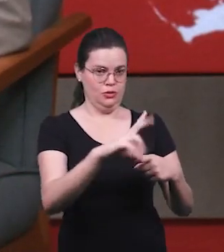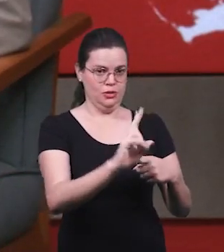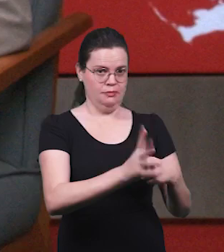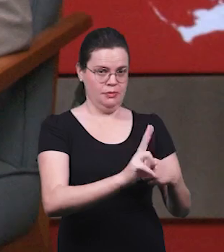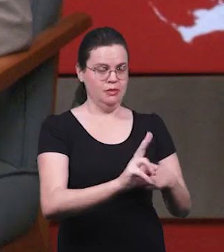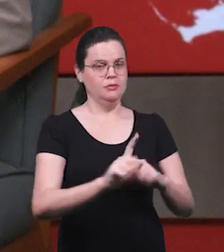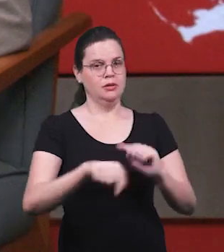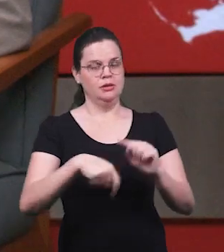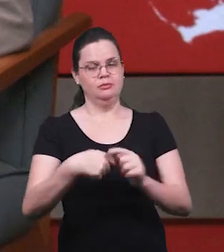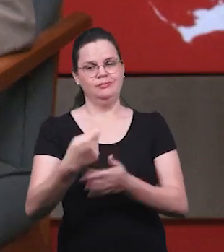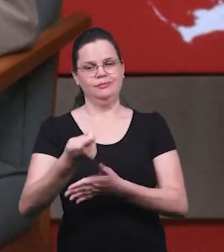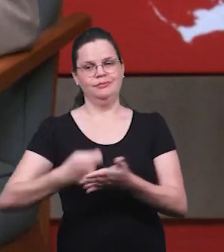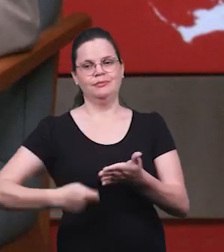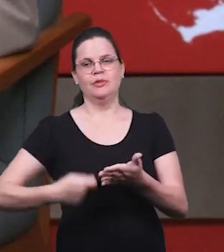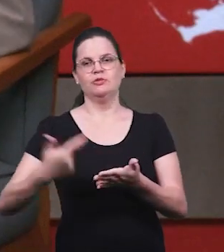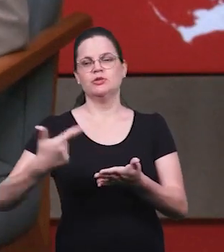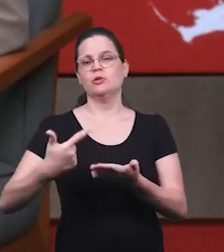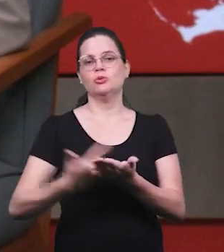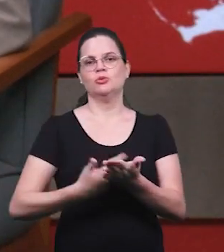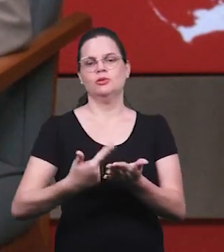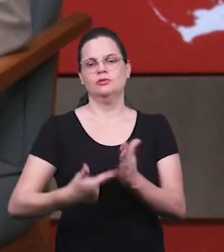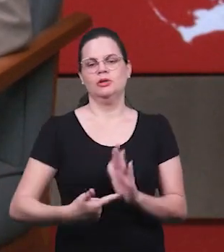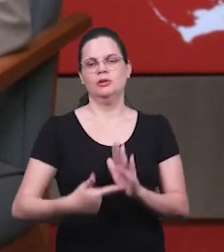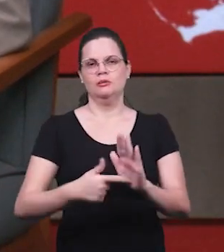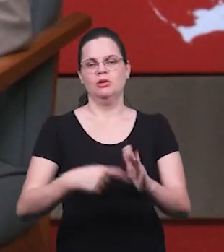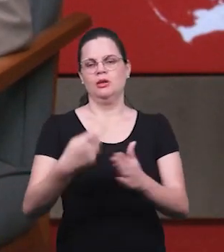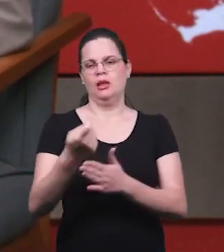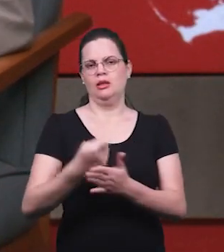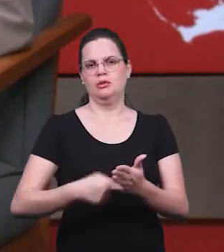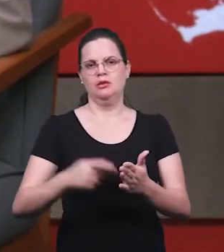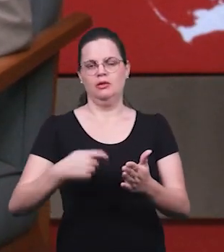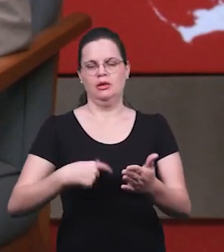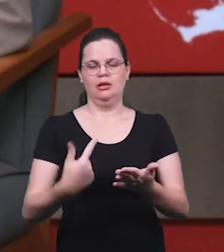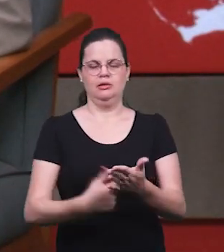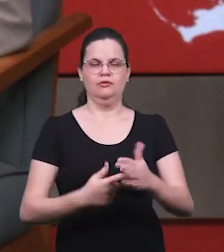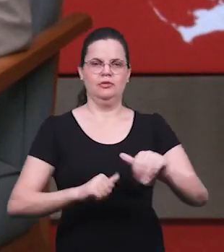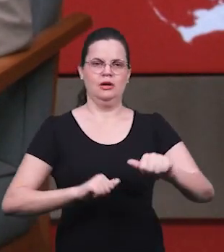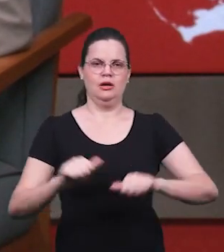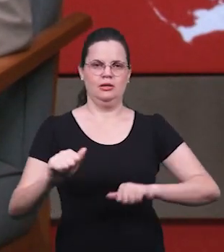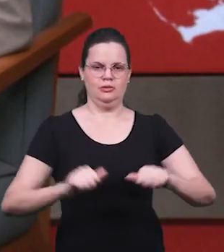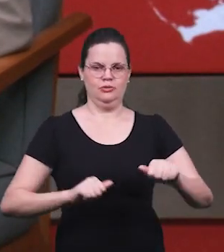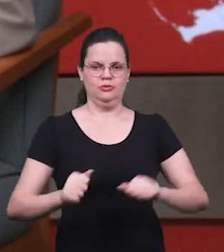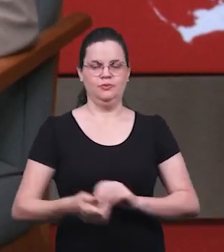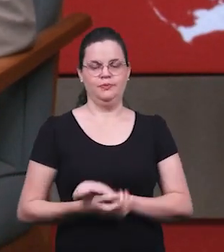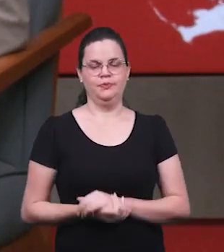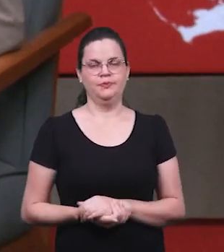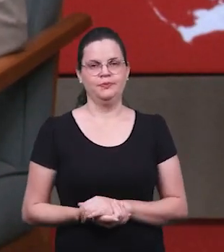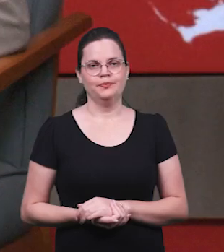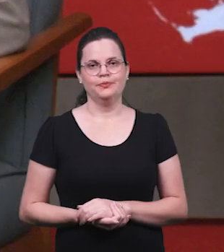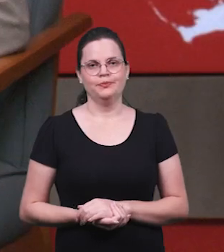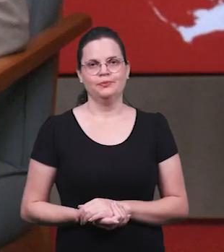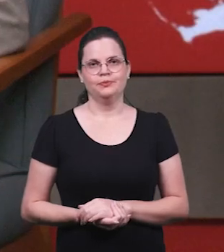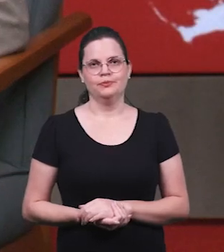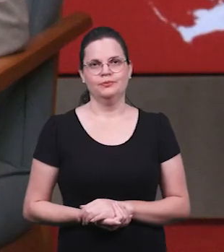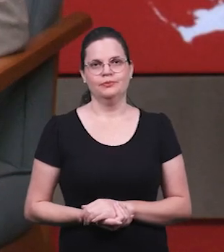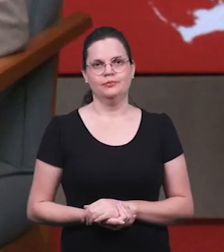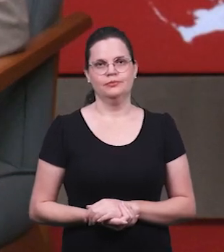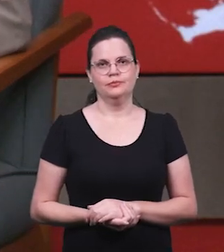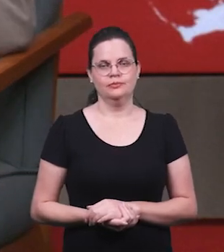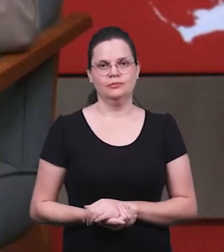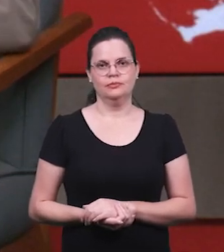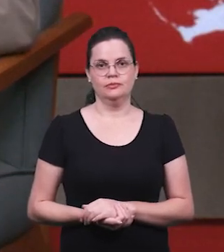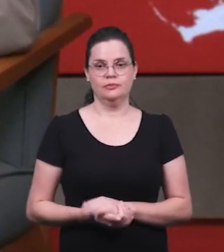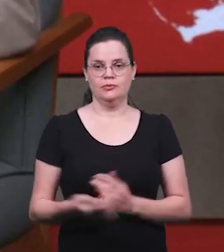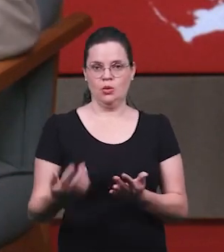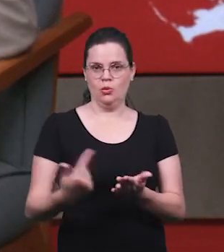e o segundo, o início da igreja, que é descrito nos 28 capítulos do livro de Atos,